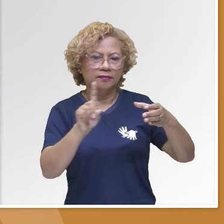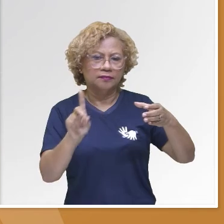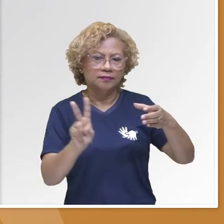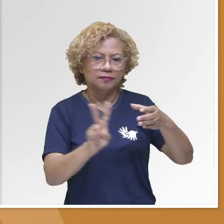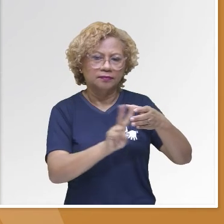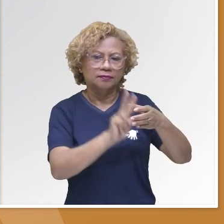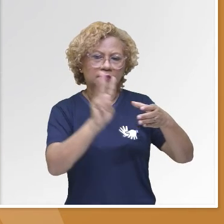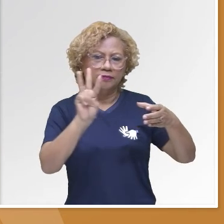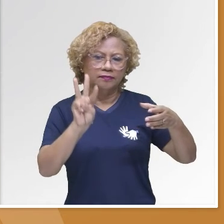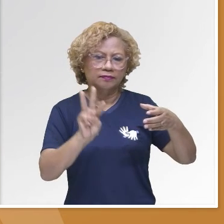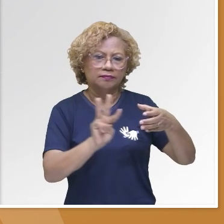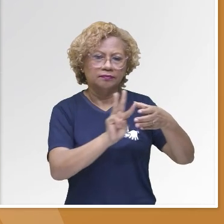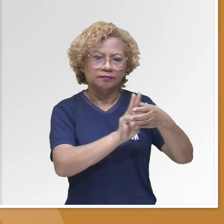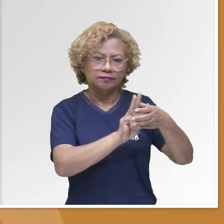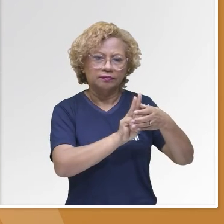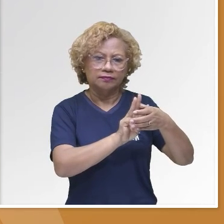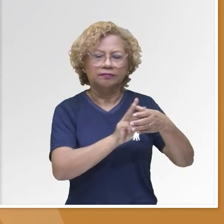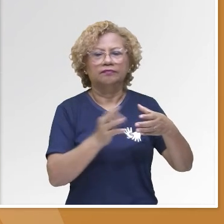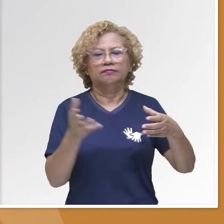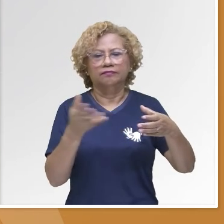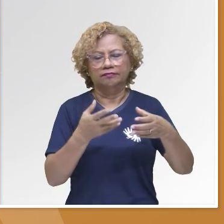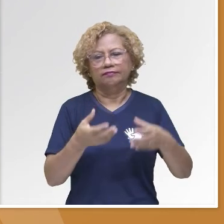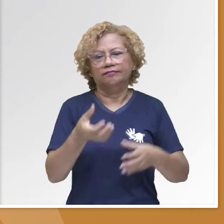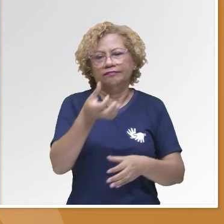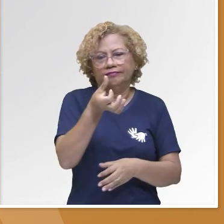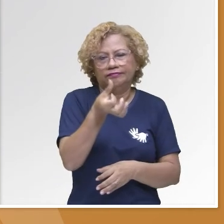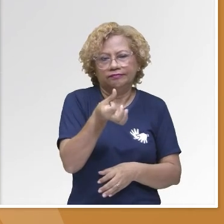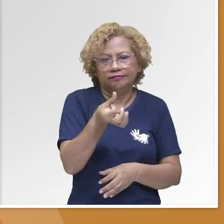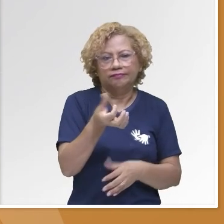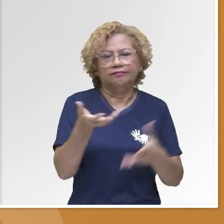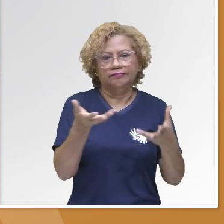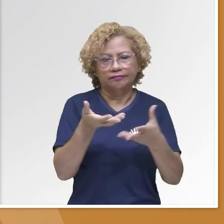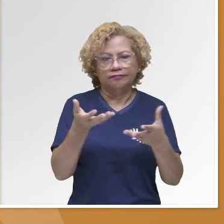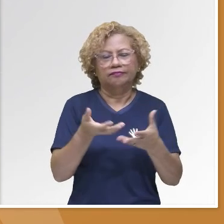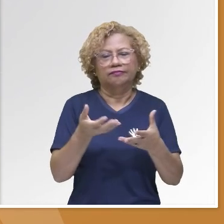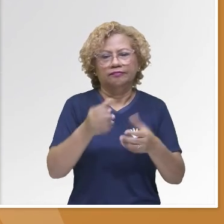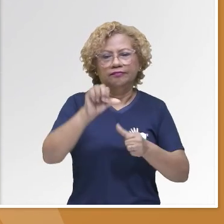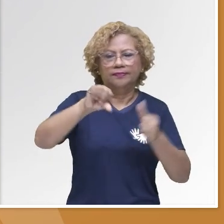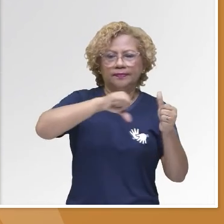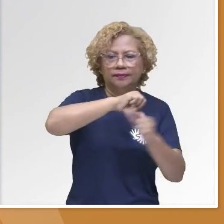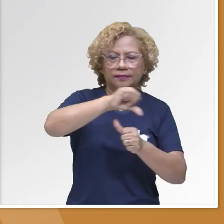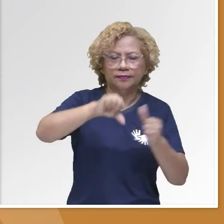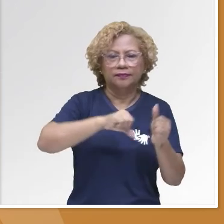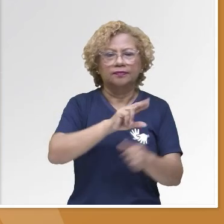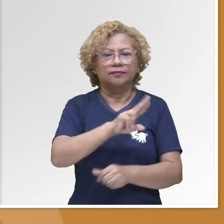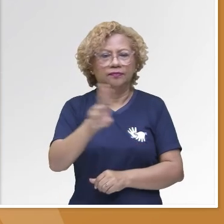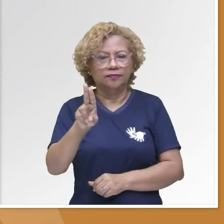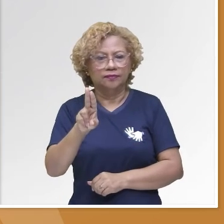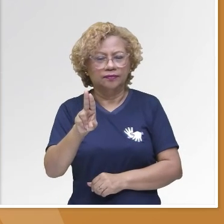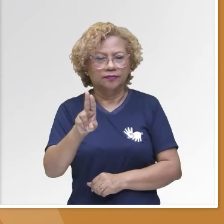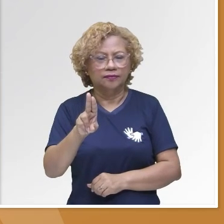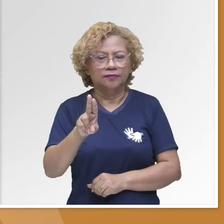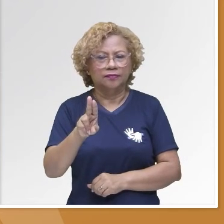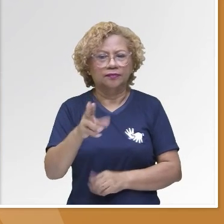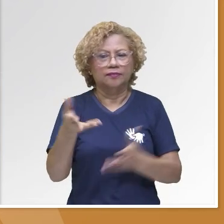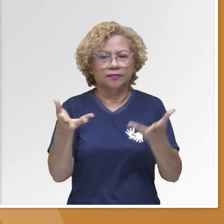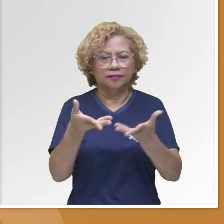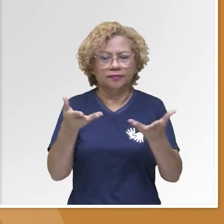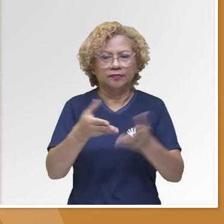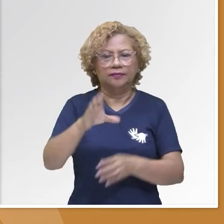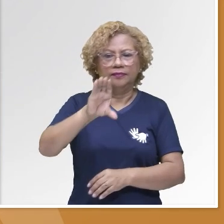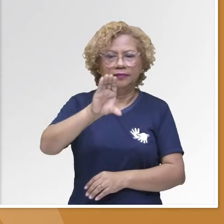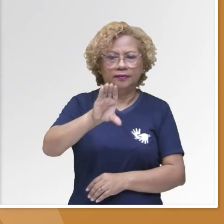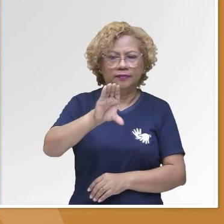Comunidade Econômica Europeia, CEE, tá? Então, a CEE, saindo do Benelux, passou aí